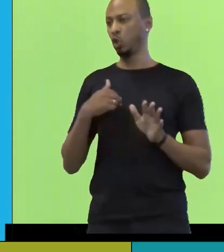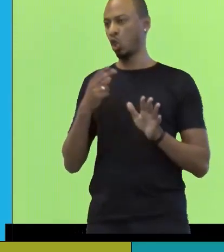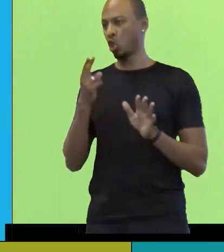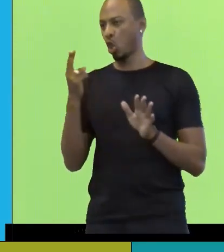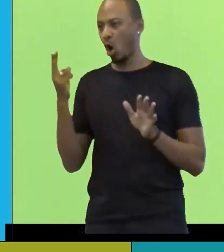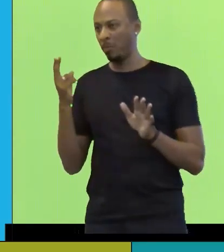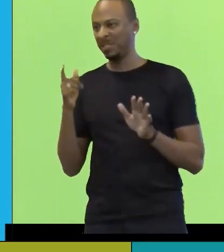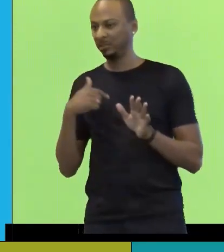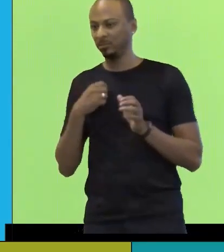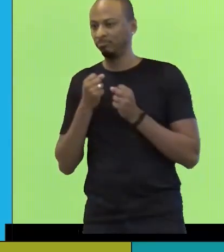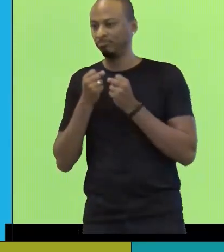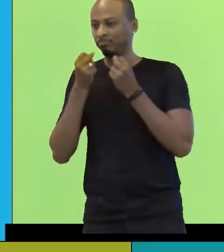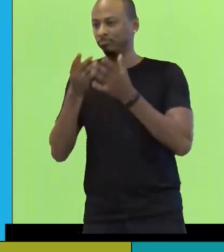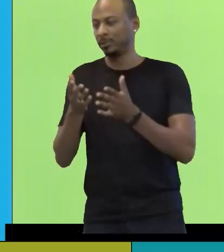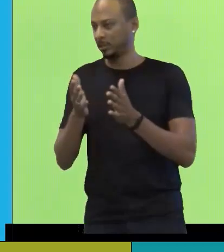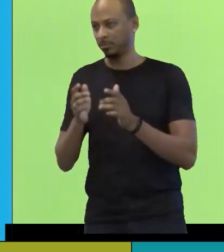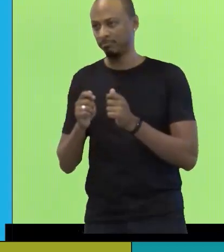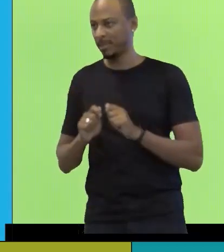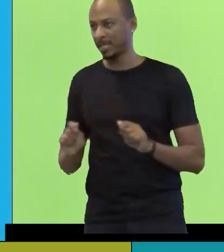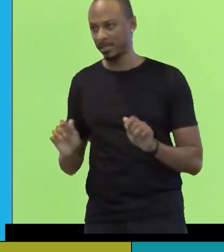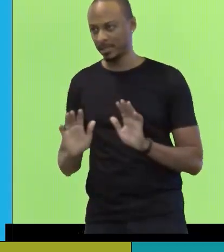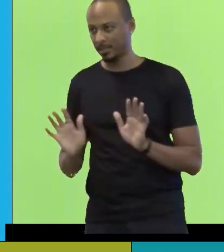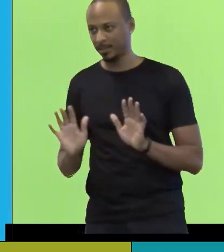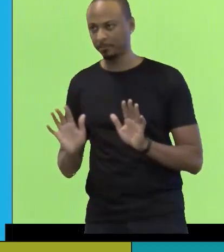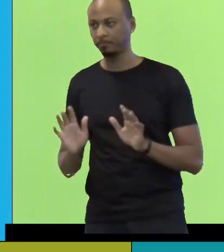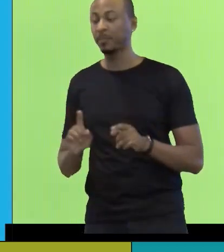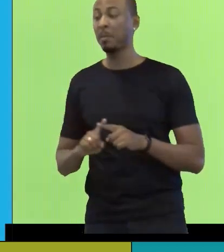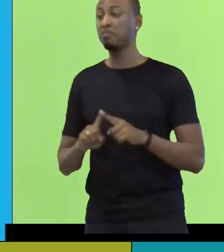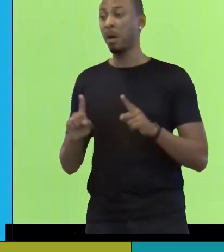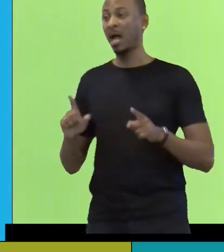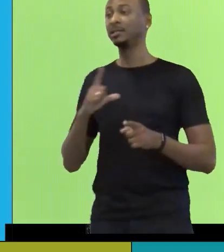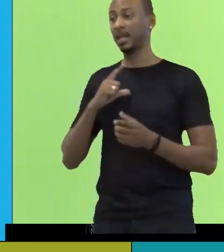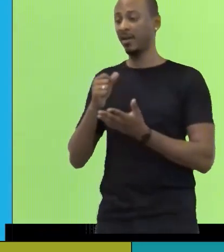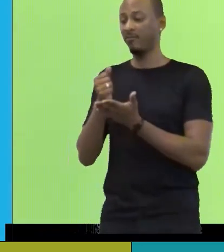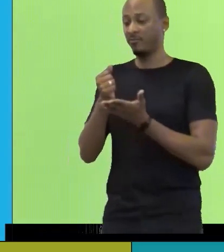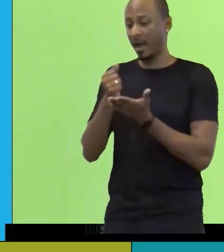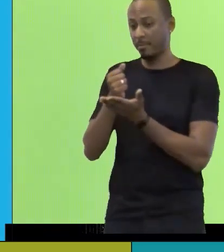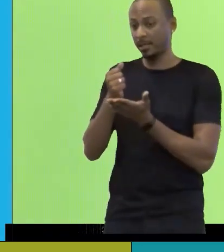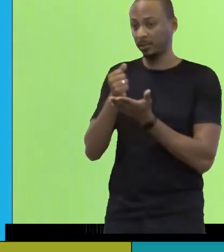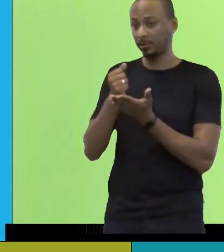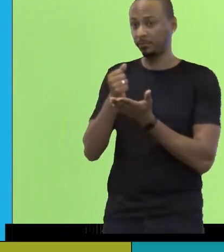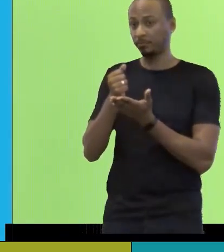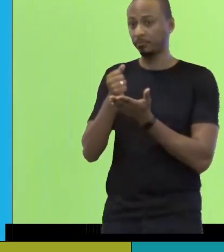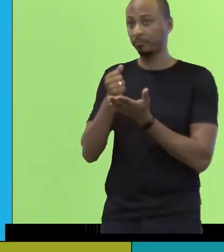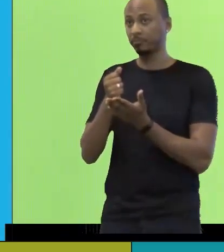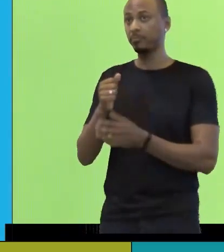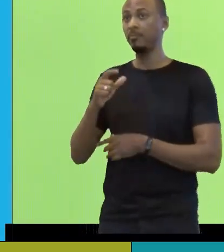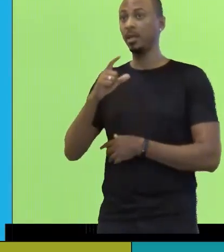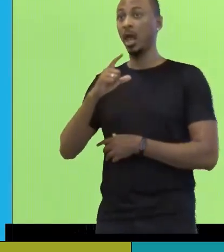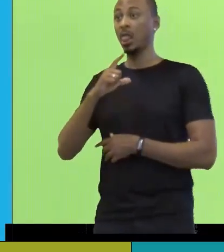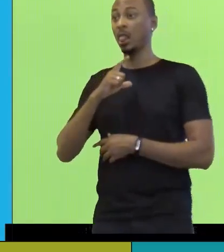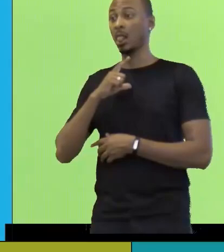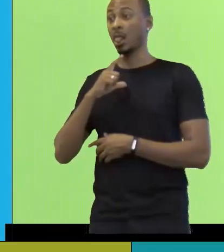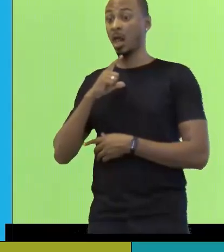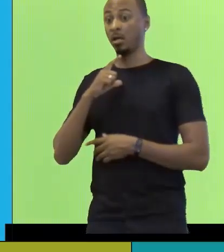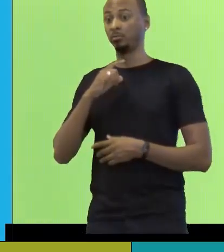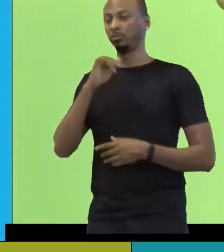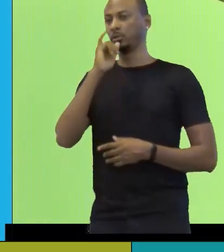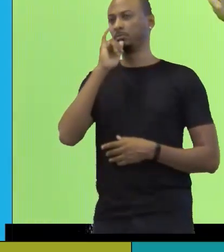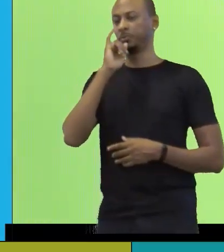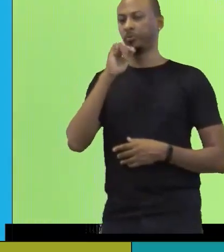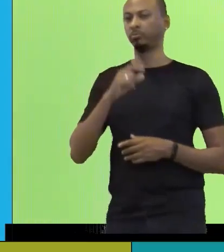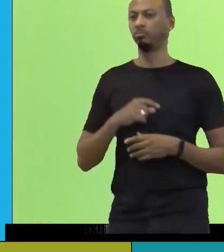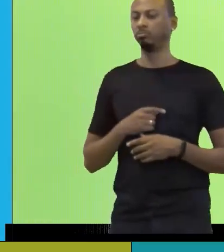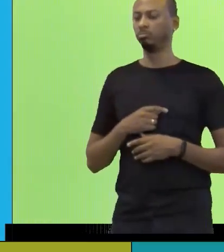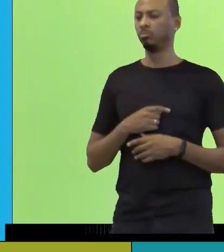contraceptivos. Nessa farmácia, e é uma farmácia de nome importante, de nome forte dentro